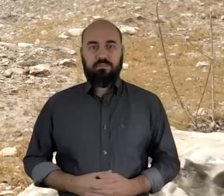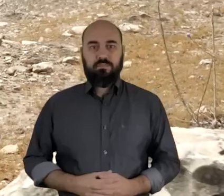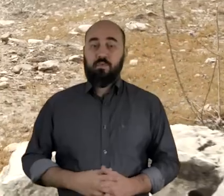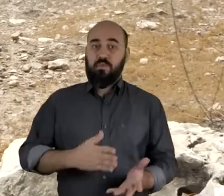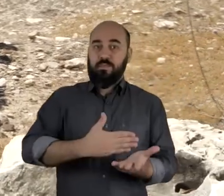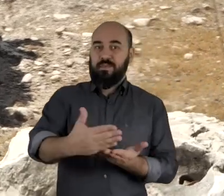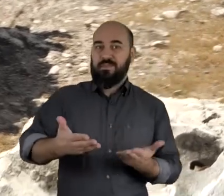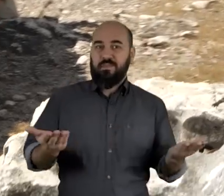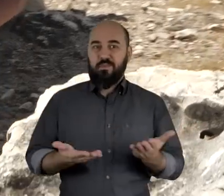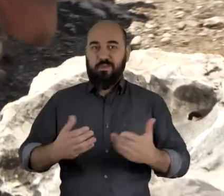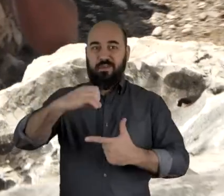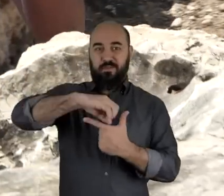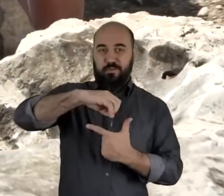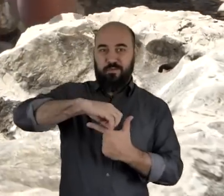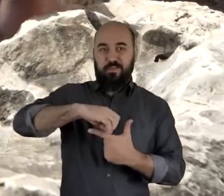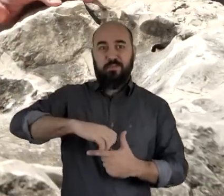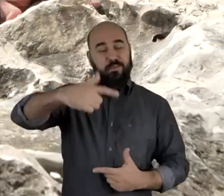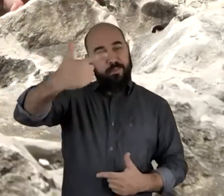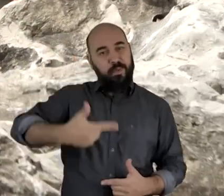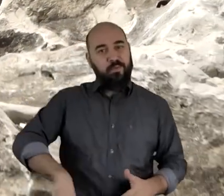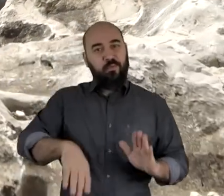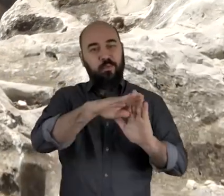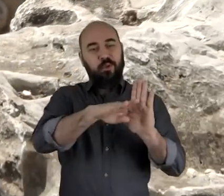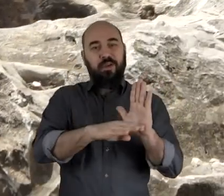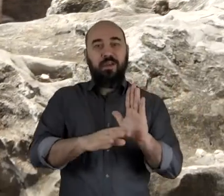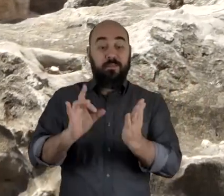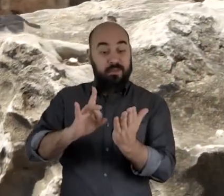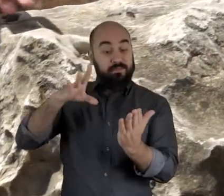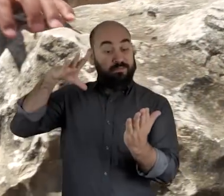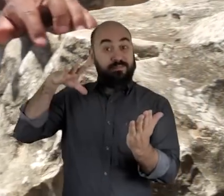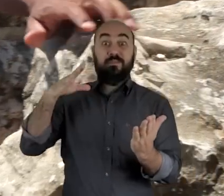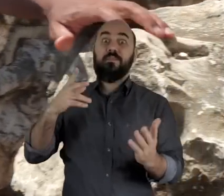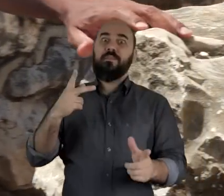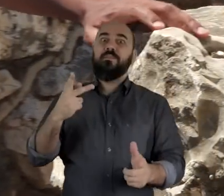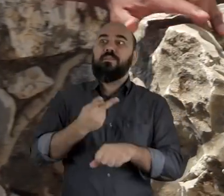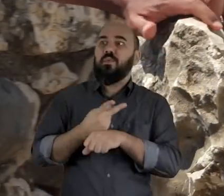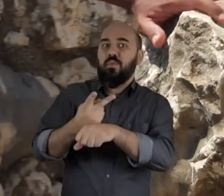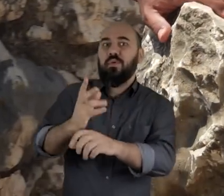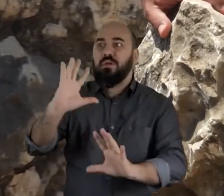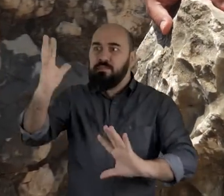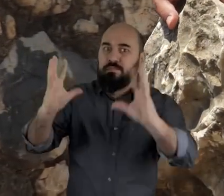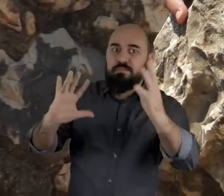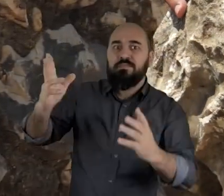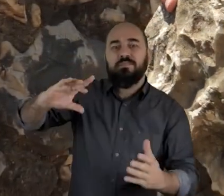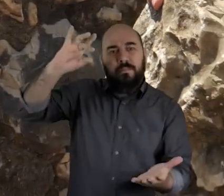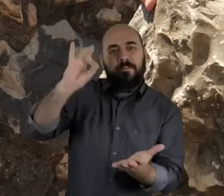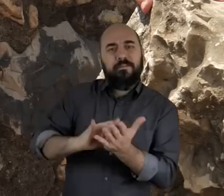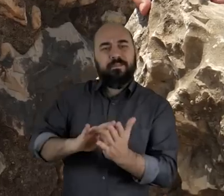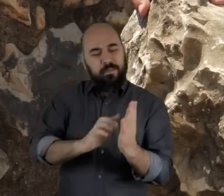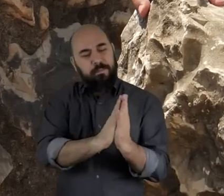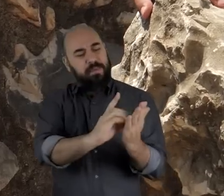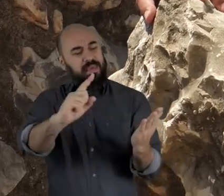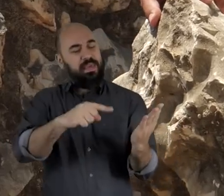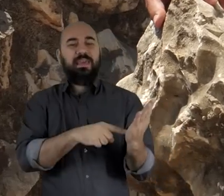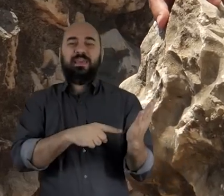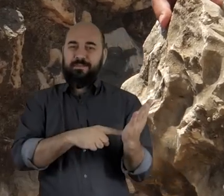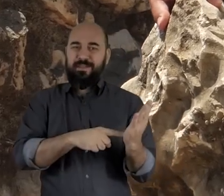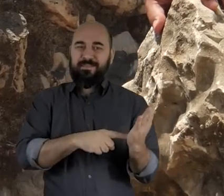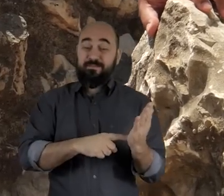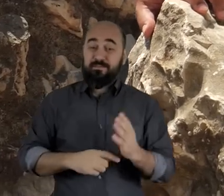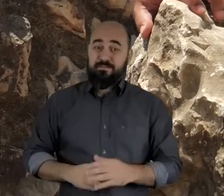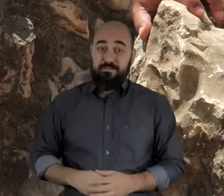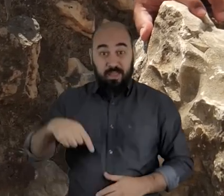Começa agora pela TV Novo Tempo mais um programa Evidências na busca de fatos que comprovem a veracidade histórica da Bíblia Sagrada. E eu continuo aqui